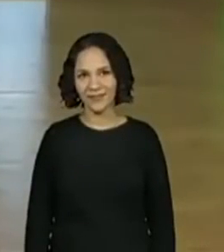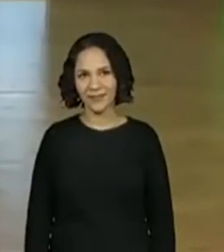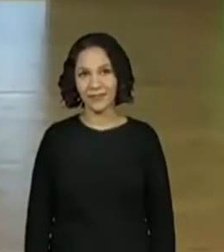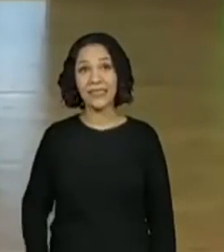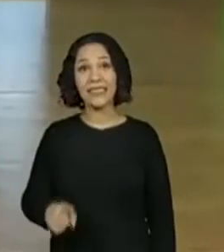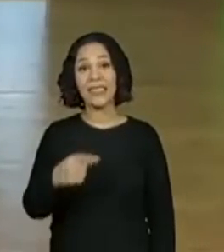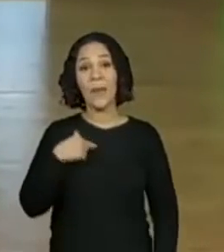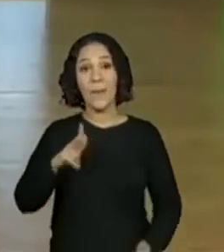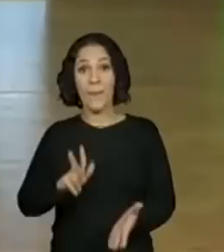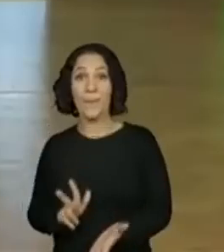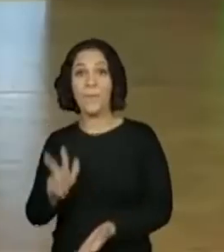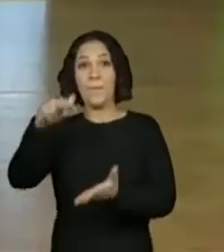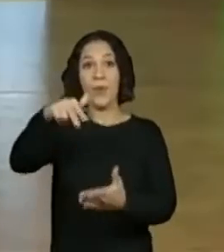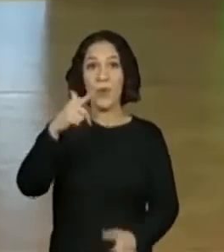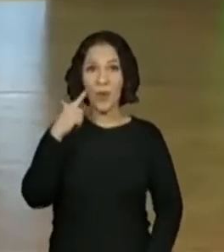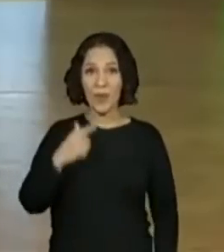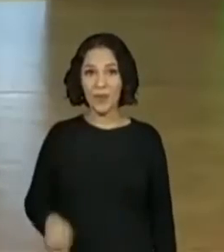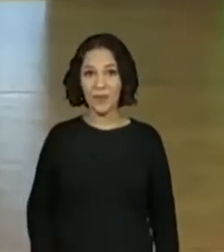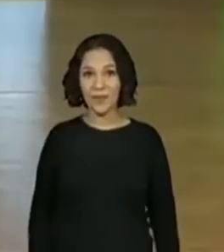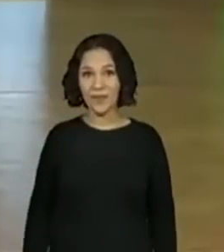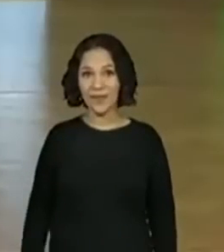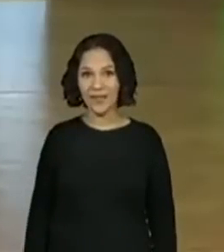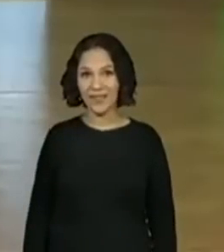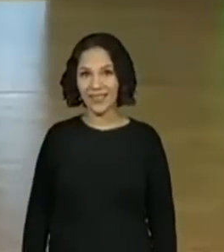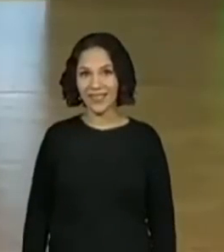E agora tem que dar um salto maior.